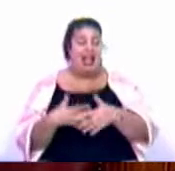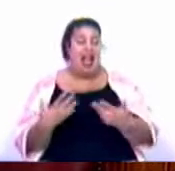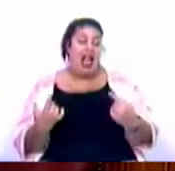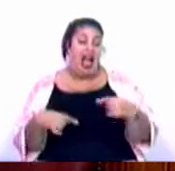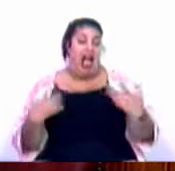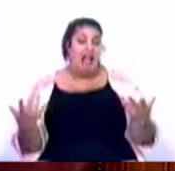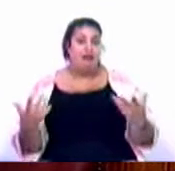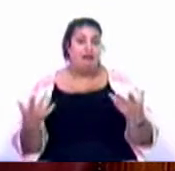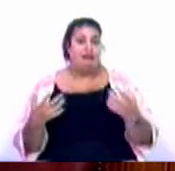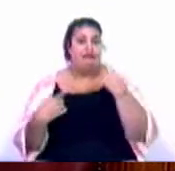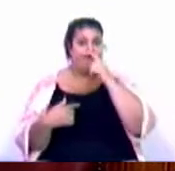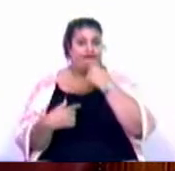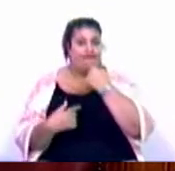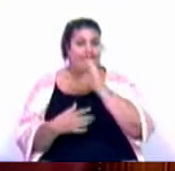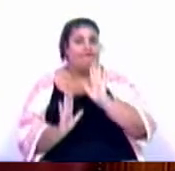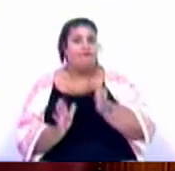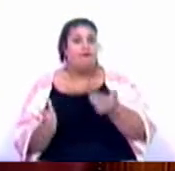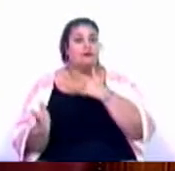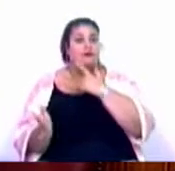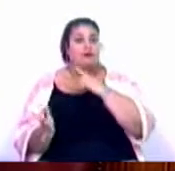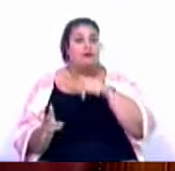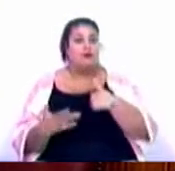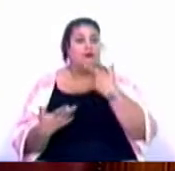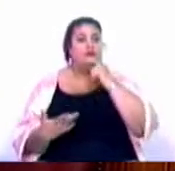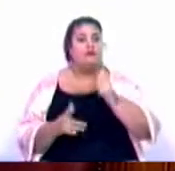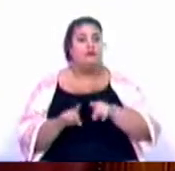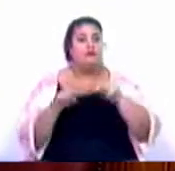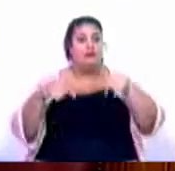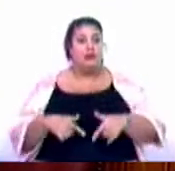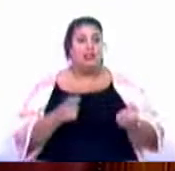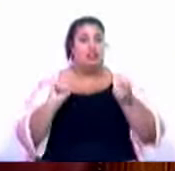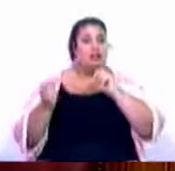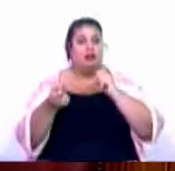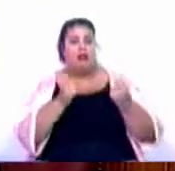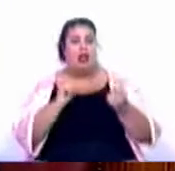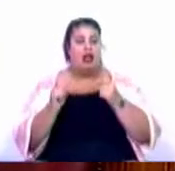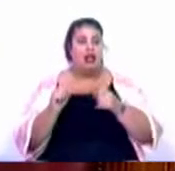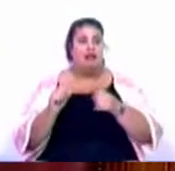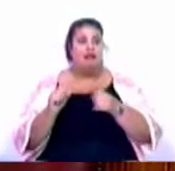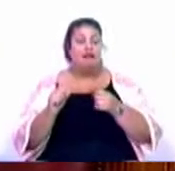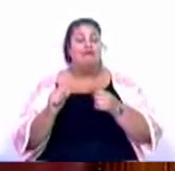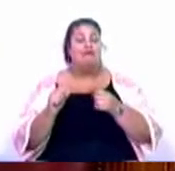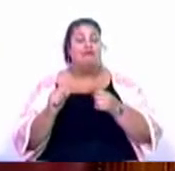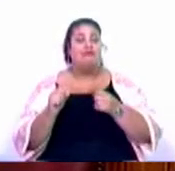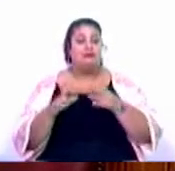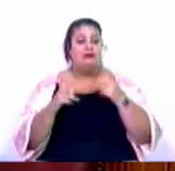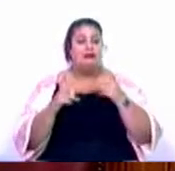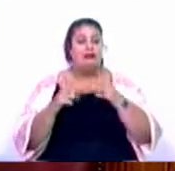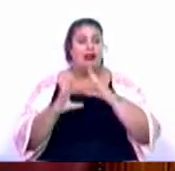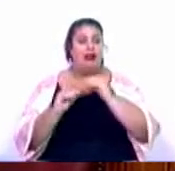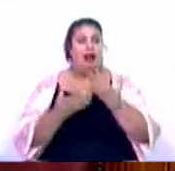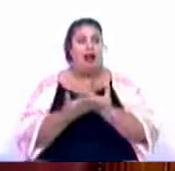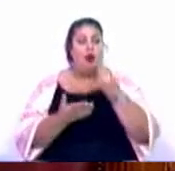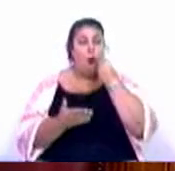dissemos, e por isso nós não podemos deixar passar neste debate a discussão sobre o plano de recuperação de aprendizagens dos nossos